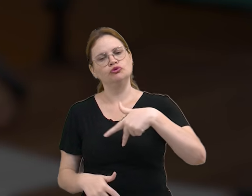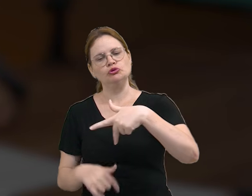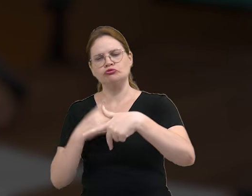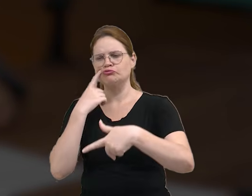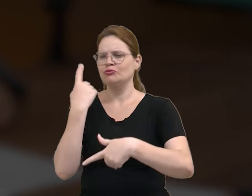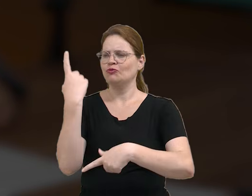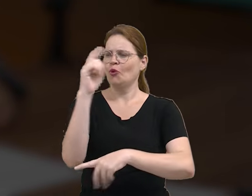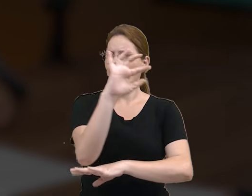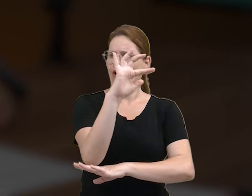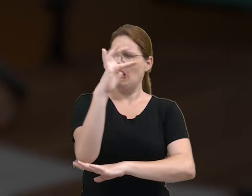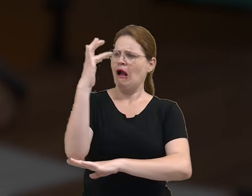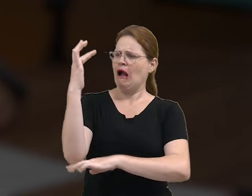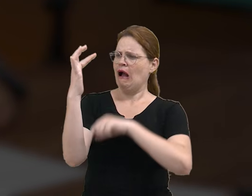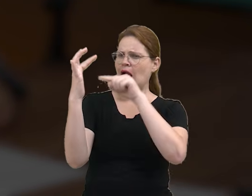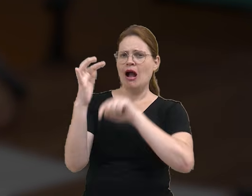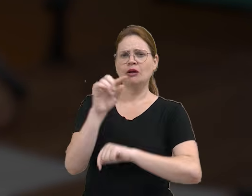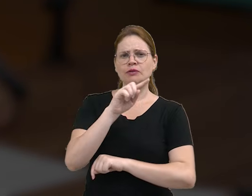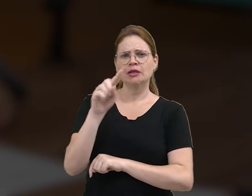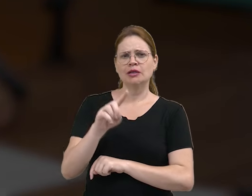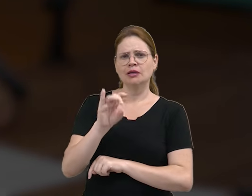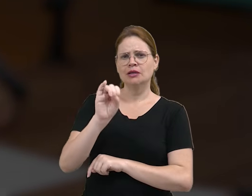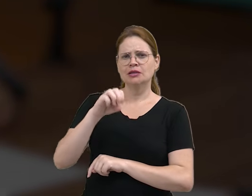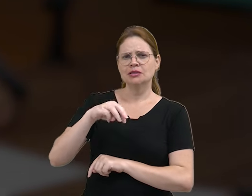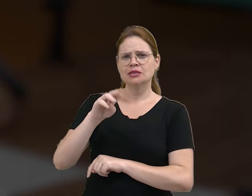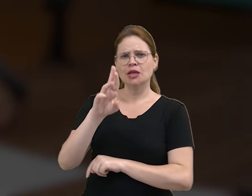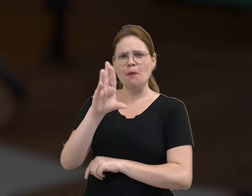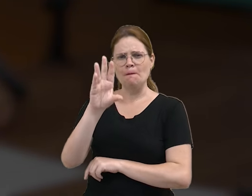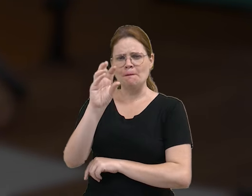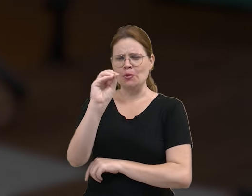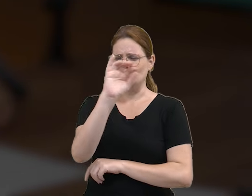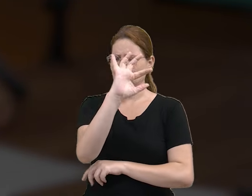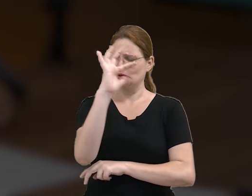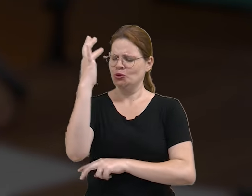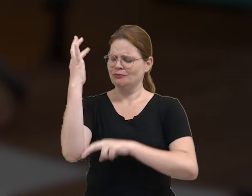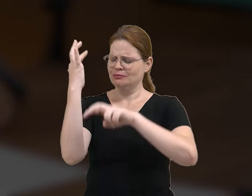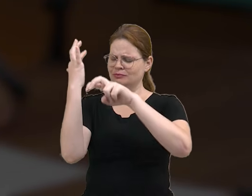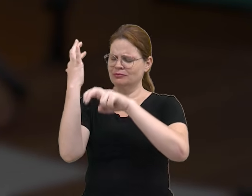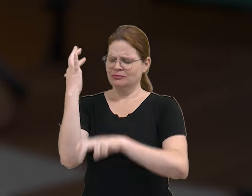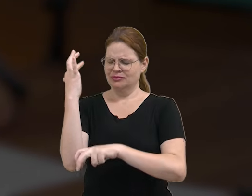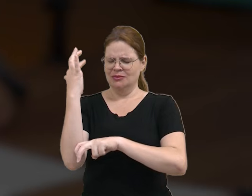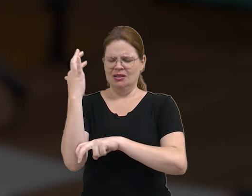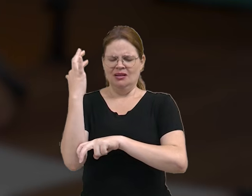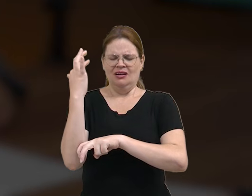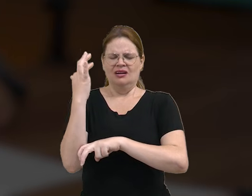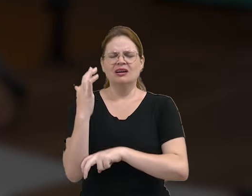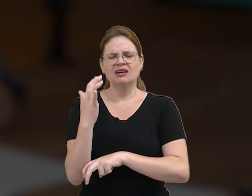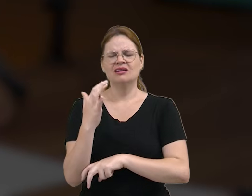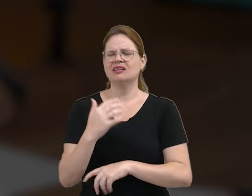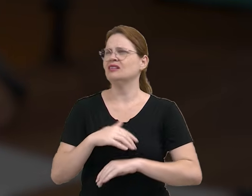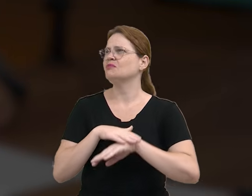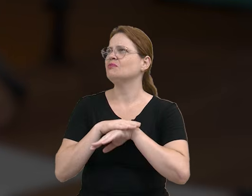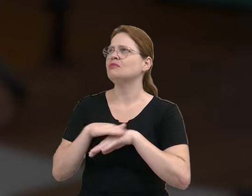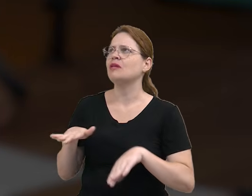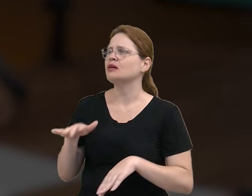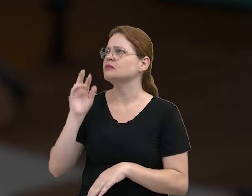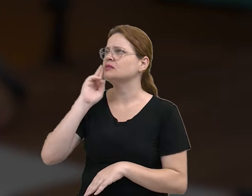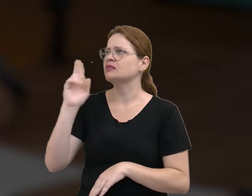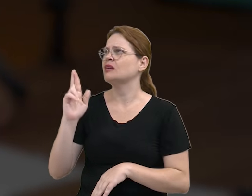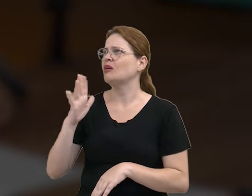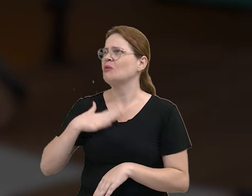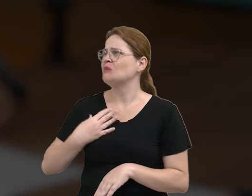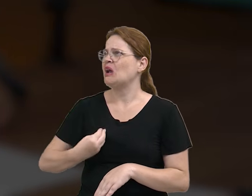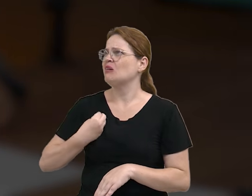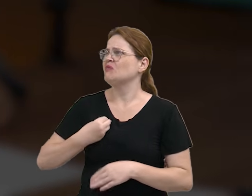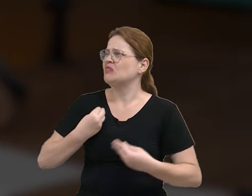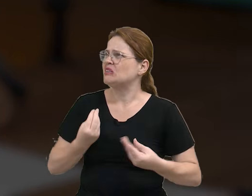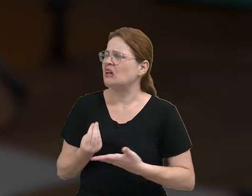assentou debaixo de um zimbro, e pediu em seu ânimo a morte, e disse: Já basta, ó Senhor, toma agora a minha